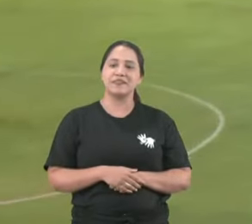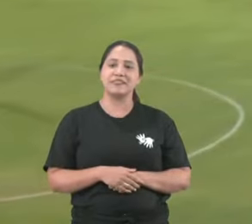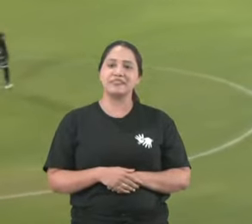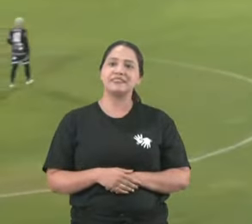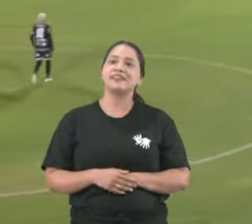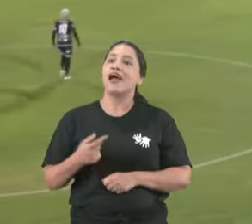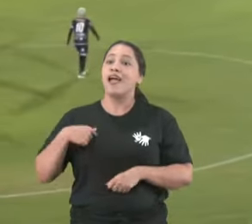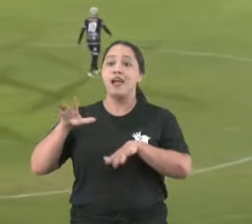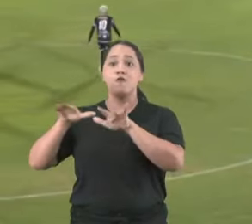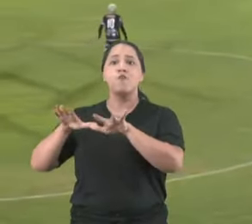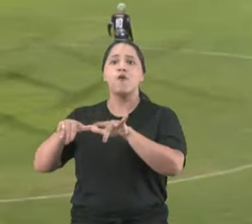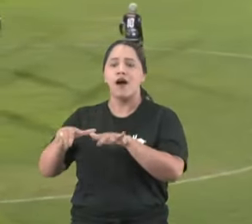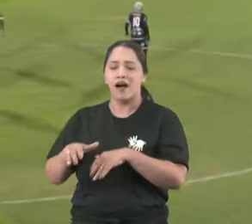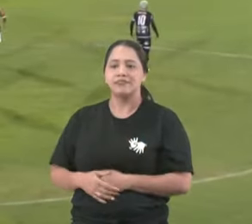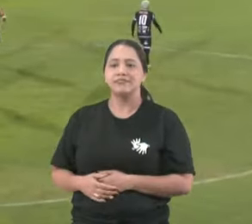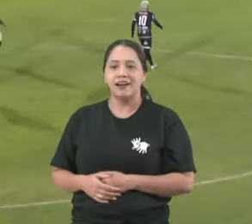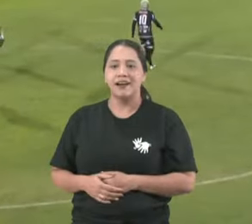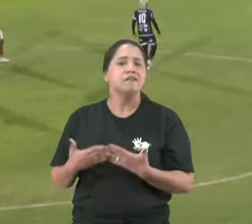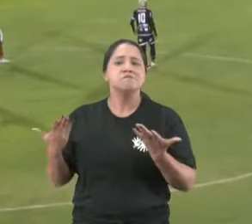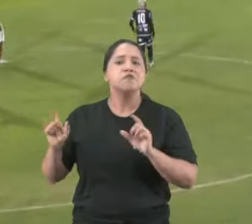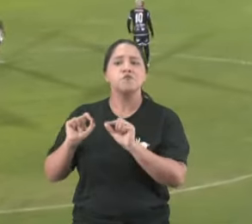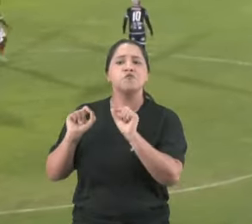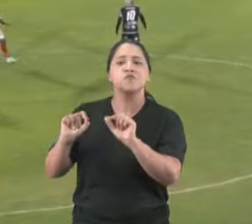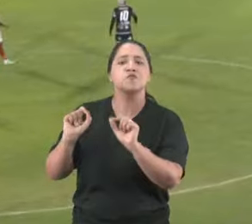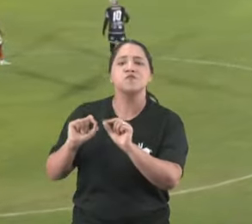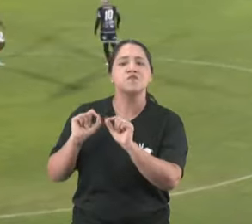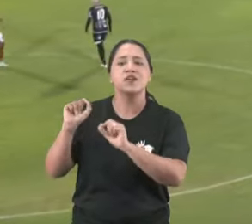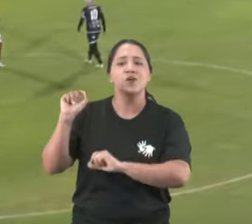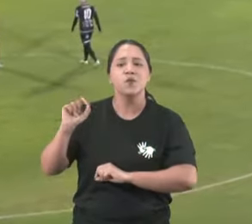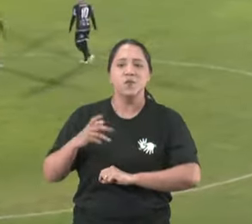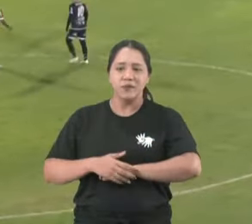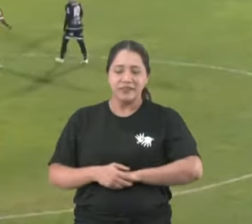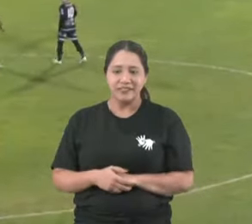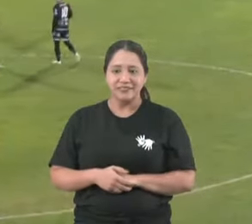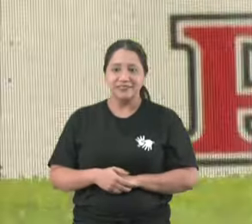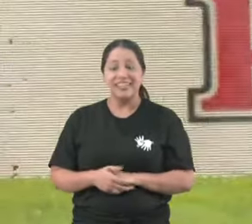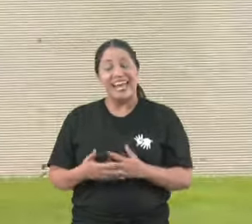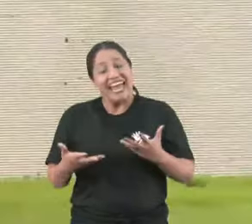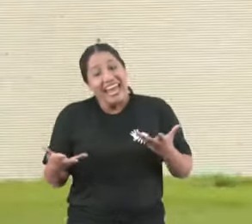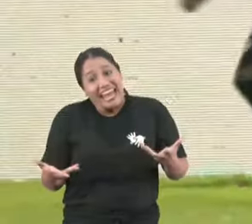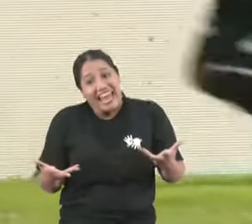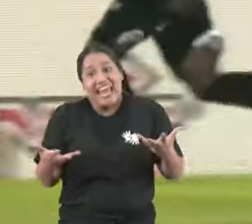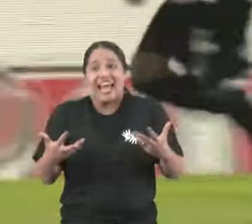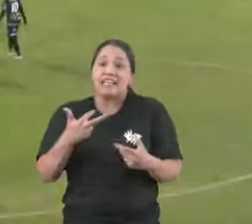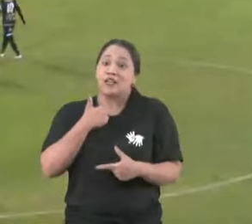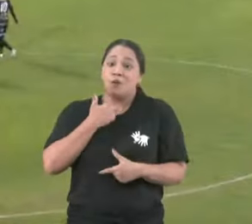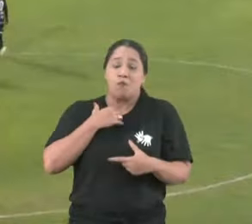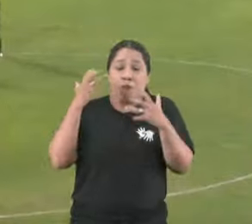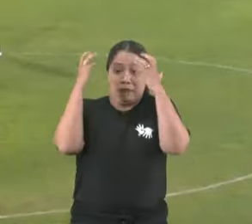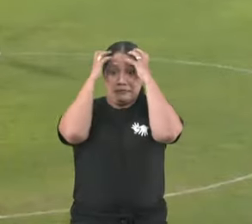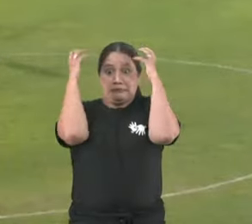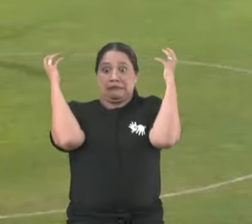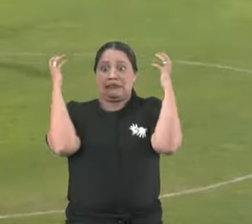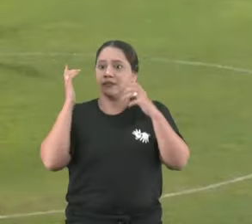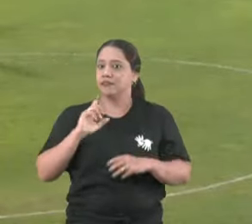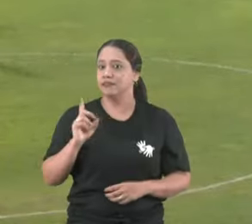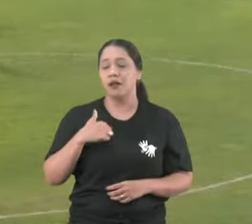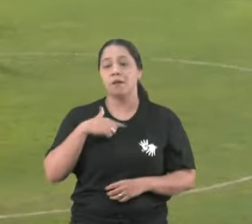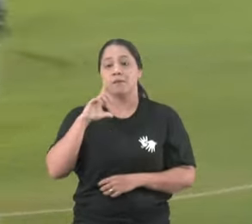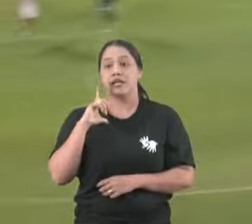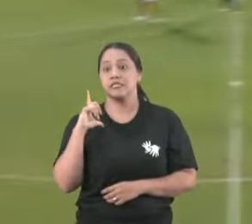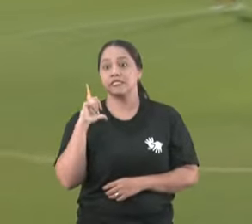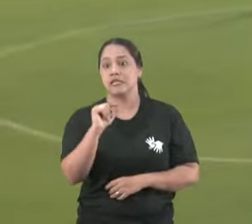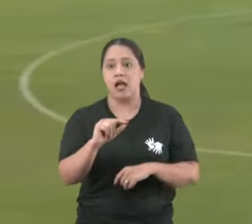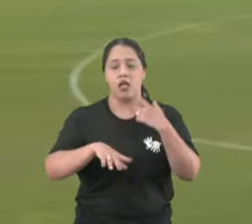E pro Asa, hein, Alberto? O que fazer? É, não pode se desesperar para sair de